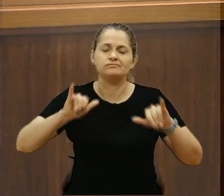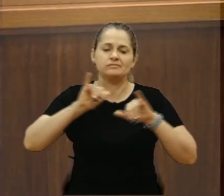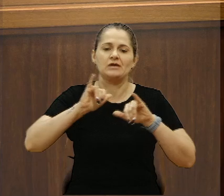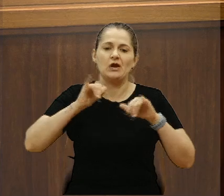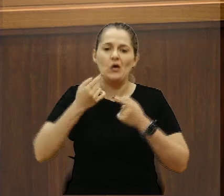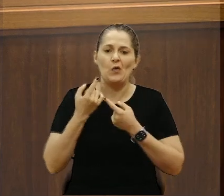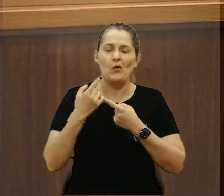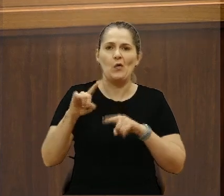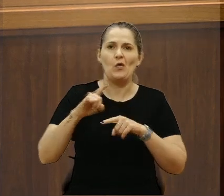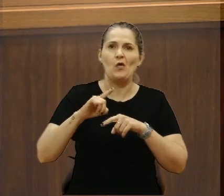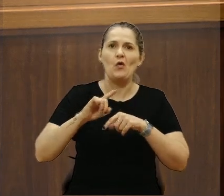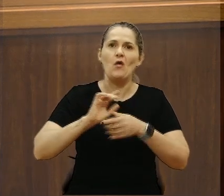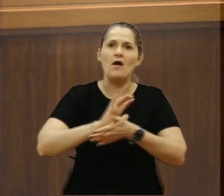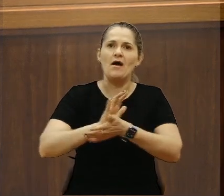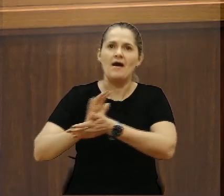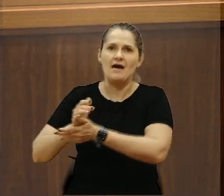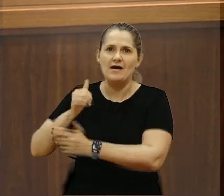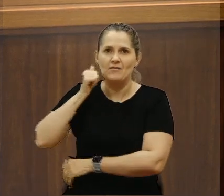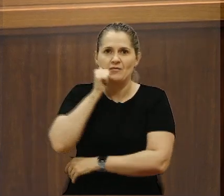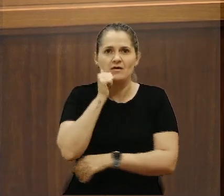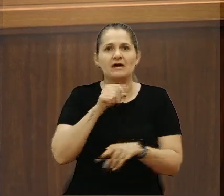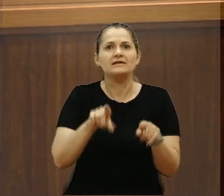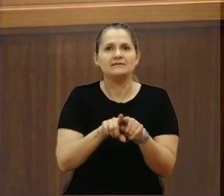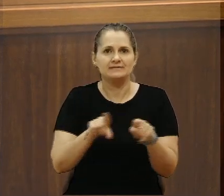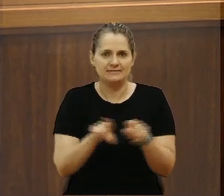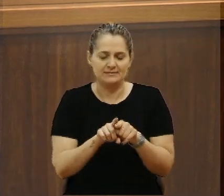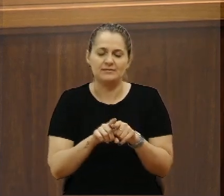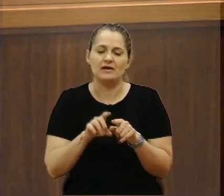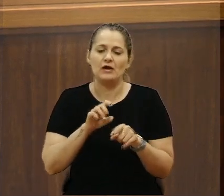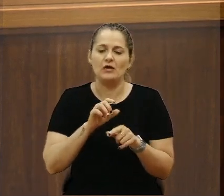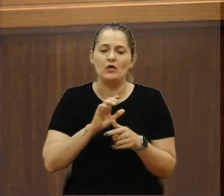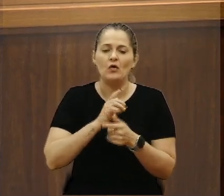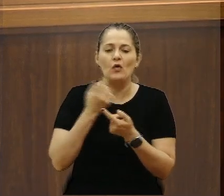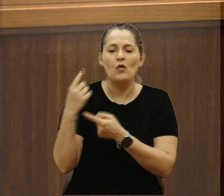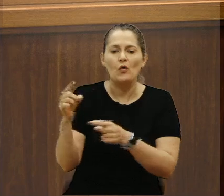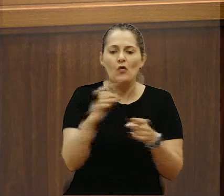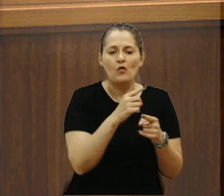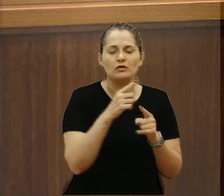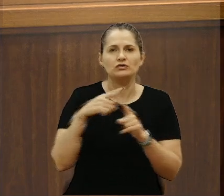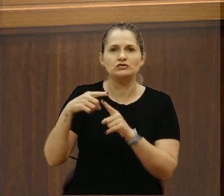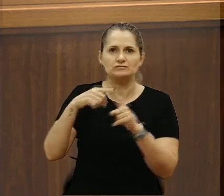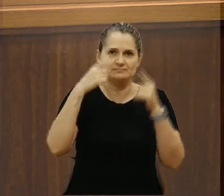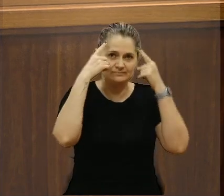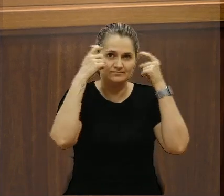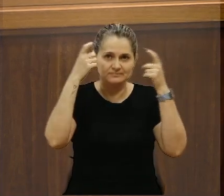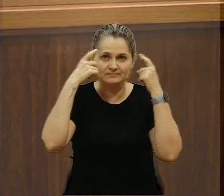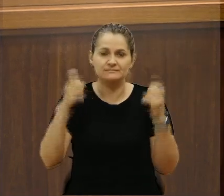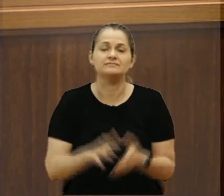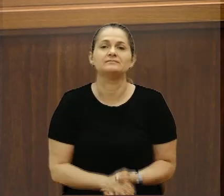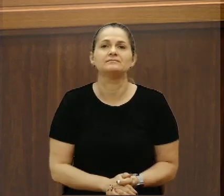contra o feminicídio, mas contra qualquer tipo de violência. E este